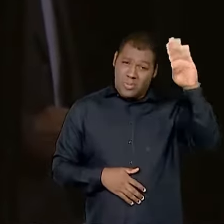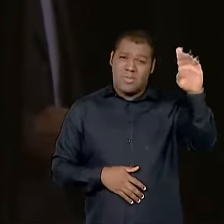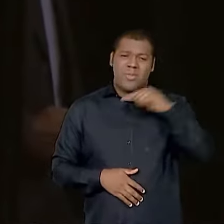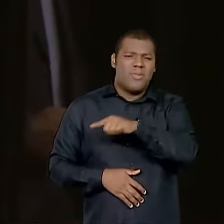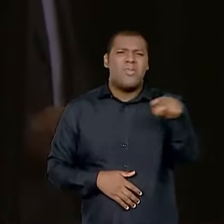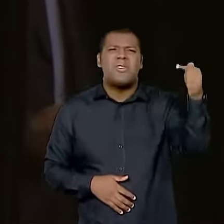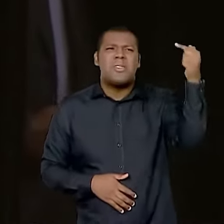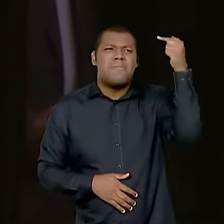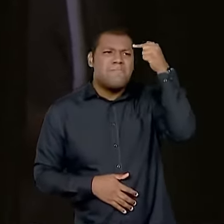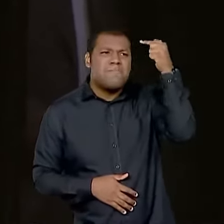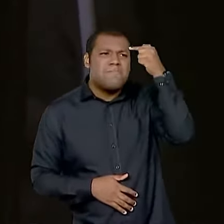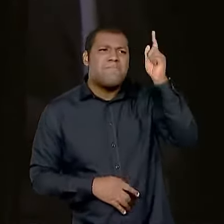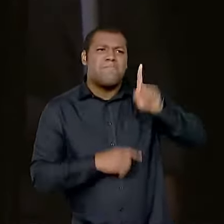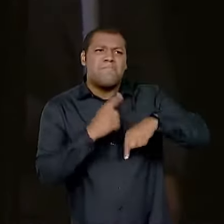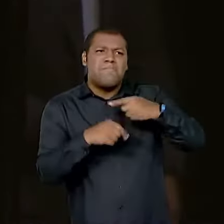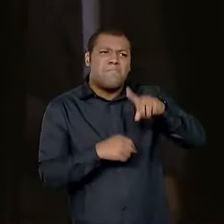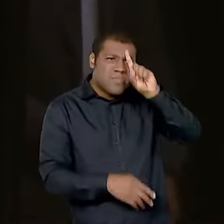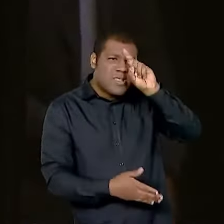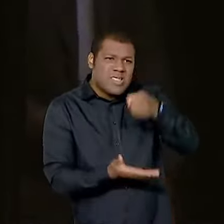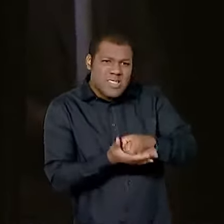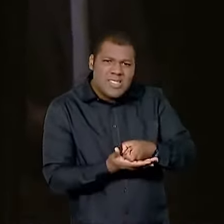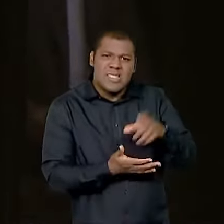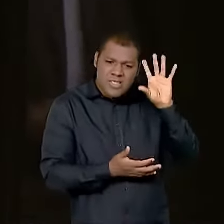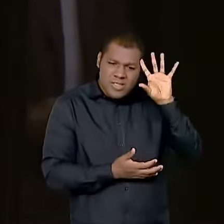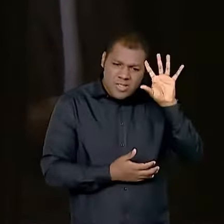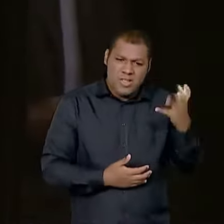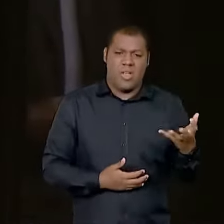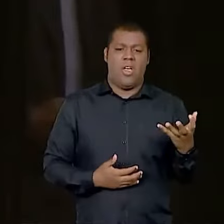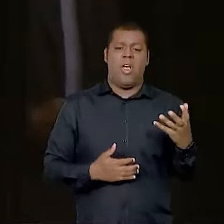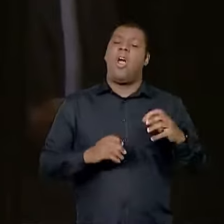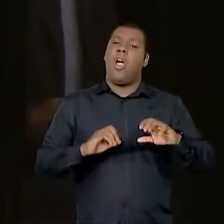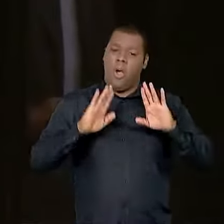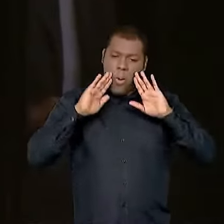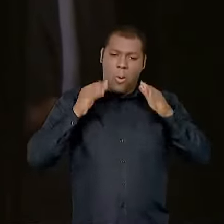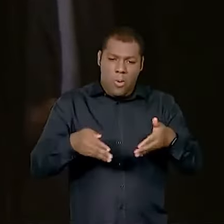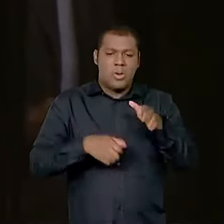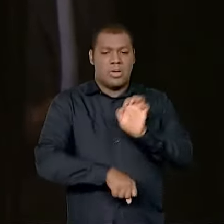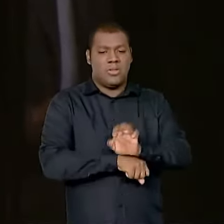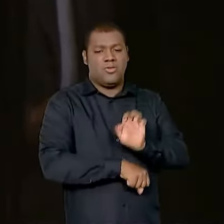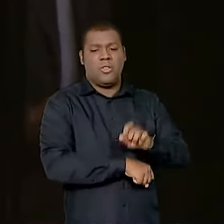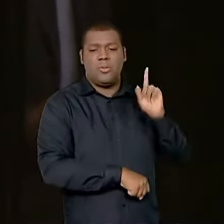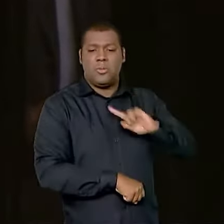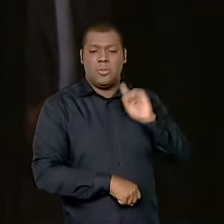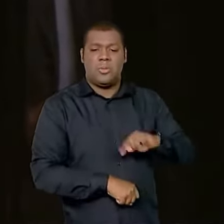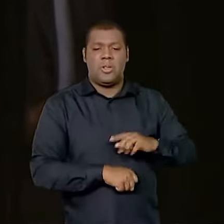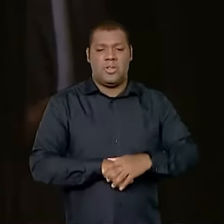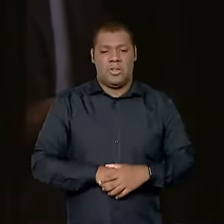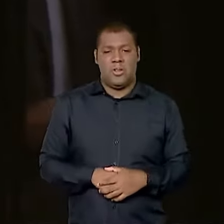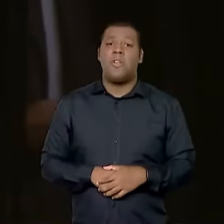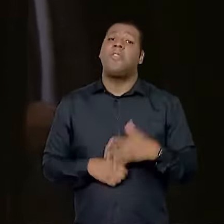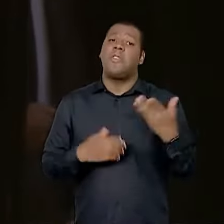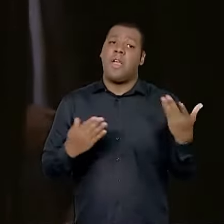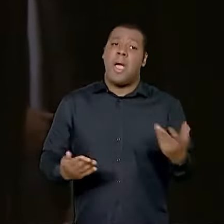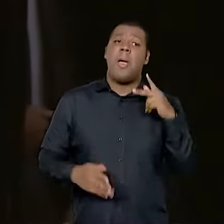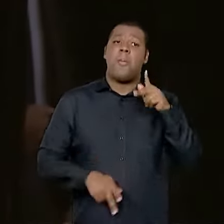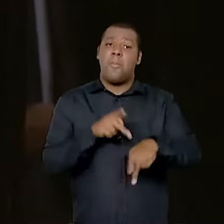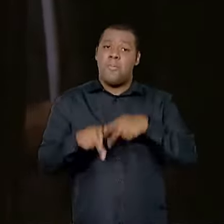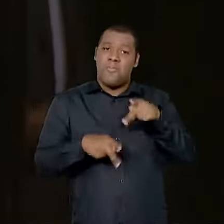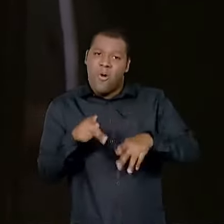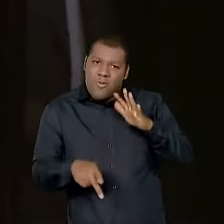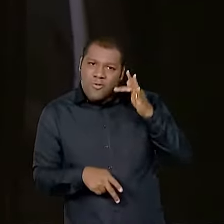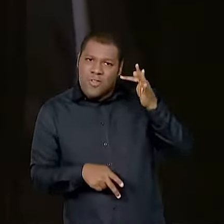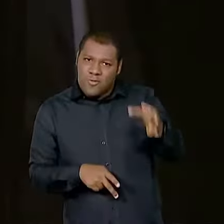reflexão, de ação e de solução que nós devemos dedicar a Minas Gerais. Não para essa geração nossa, mas para as futuras gerações de Minas